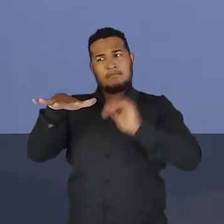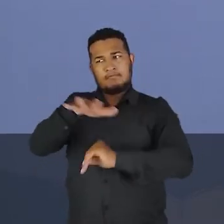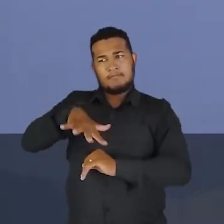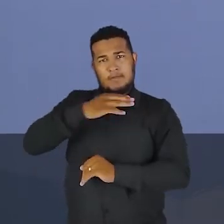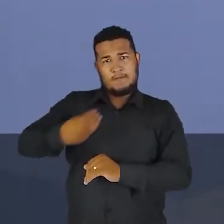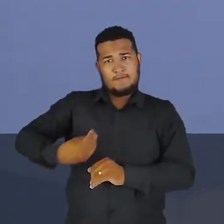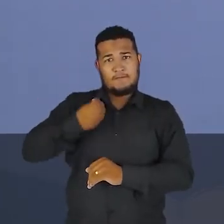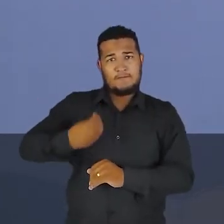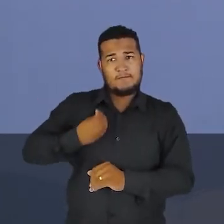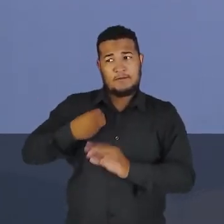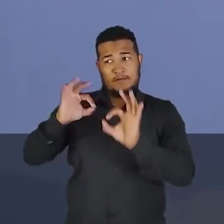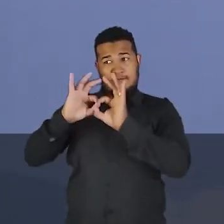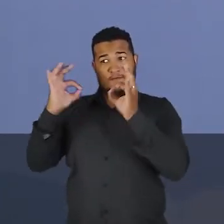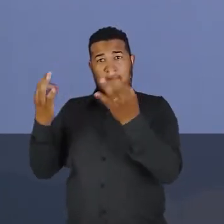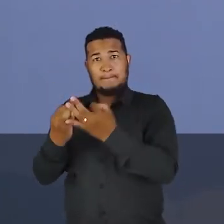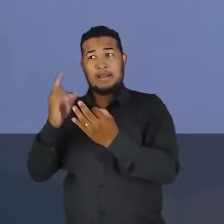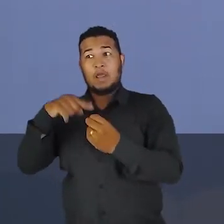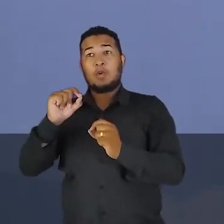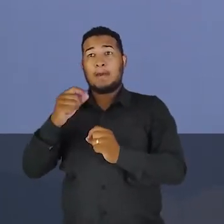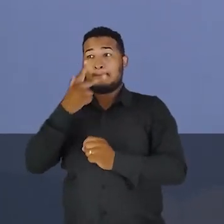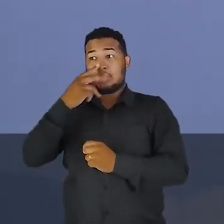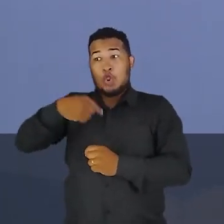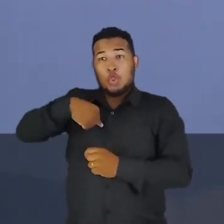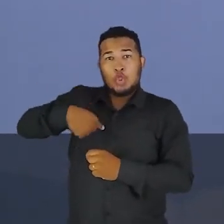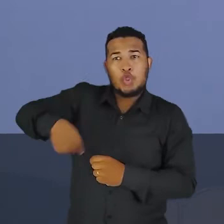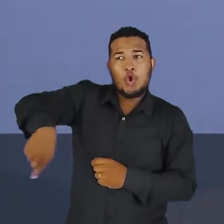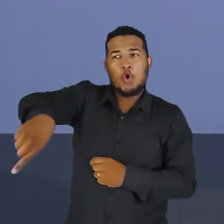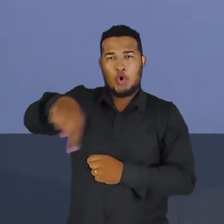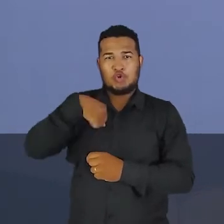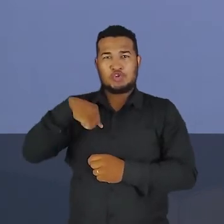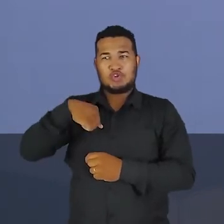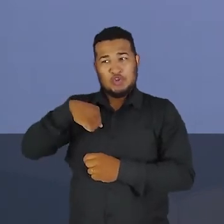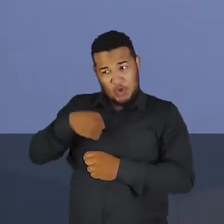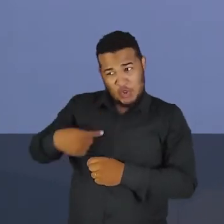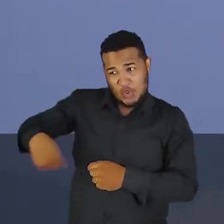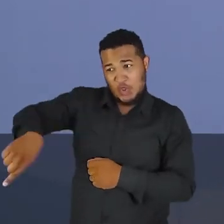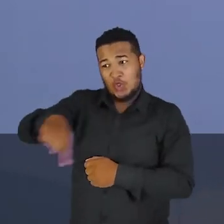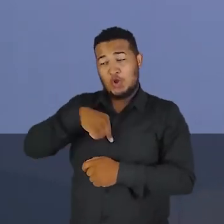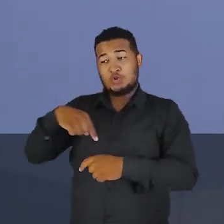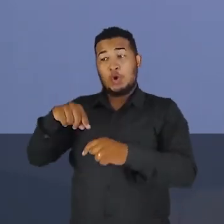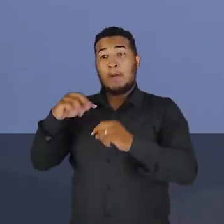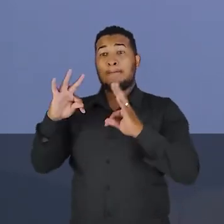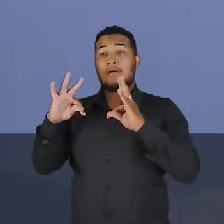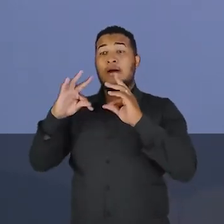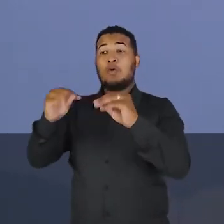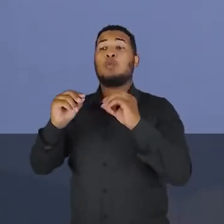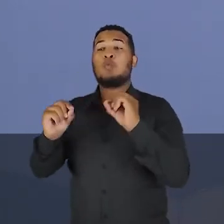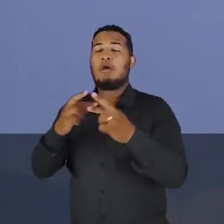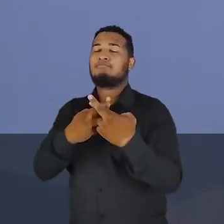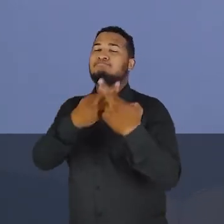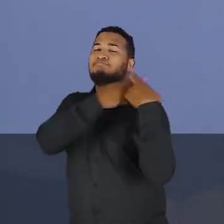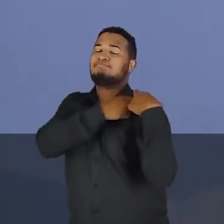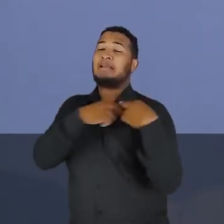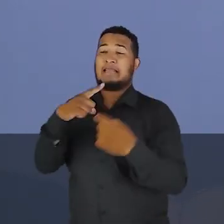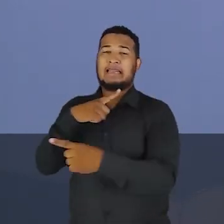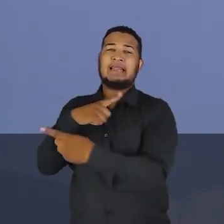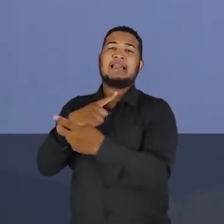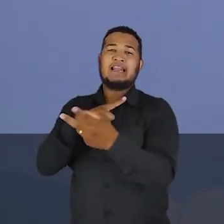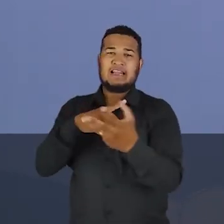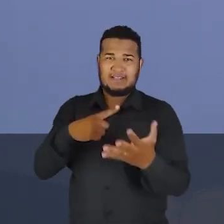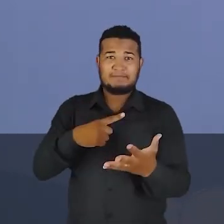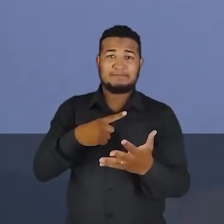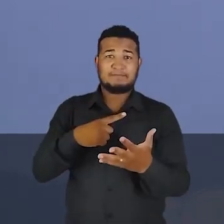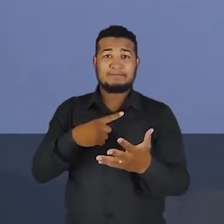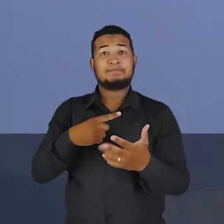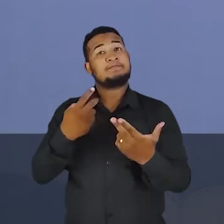minha família, é nosso e por ser nosso, todos precisam se responsabilizar por tudo que acontece dentro de uma